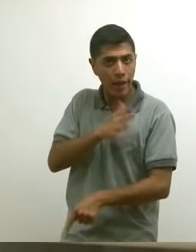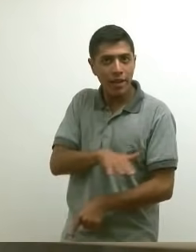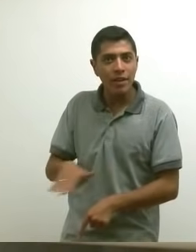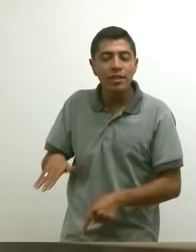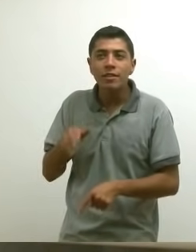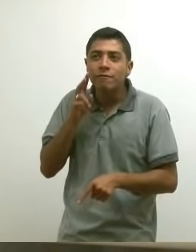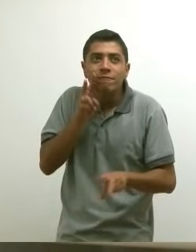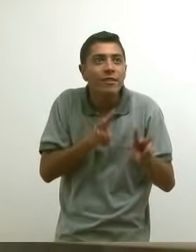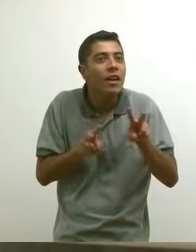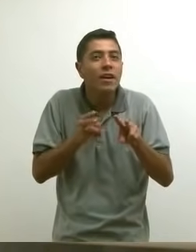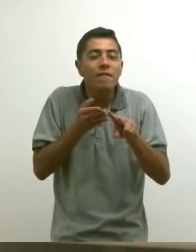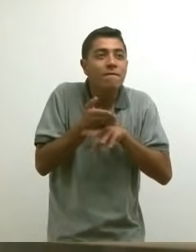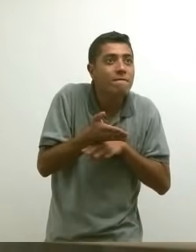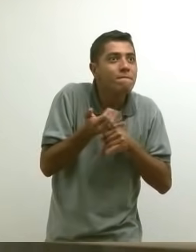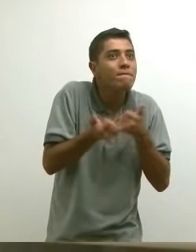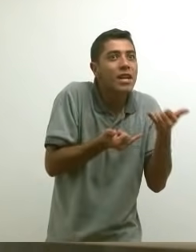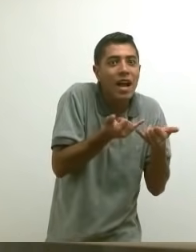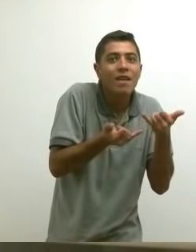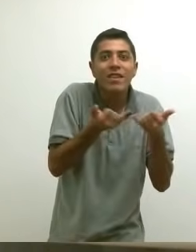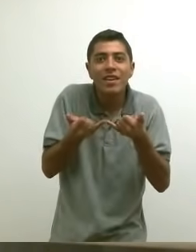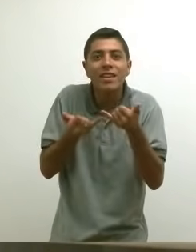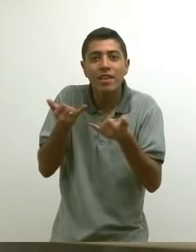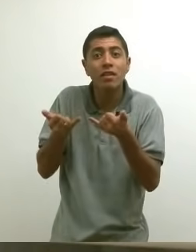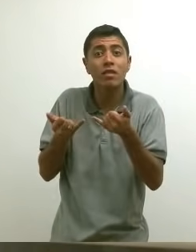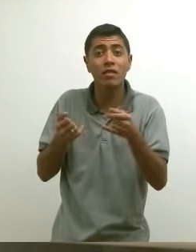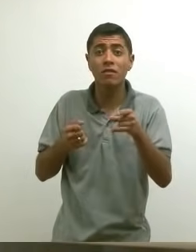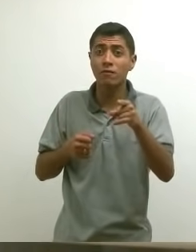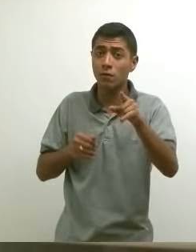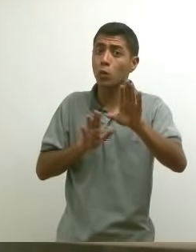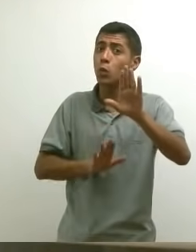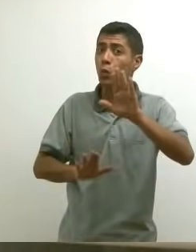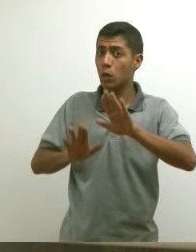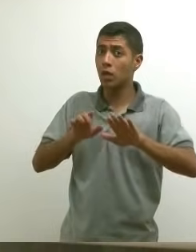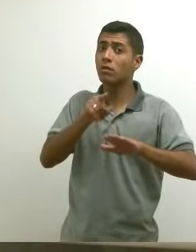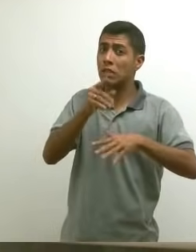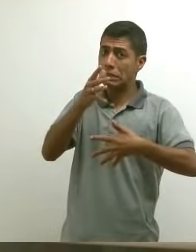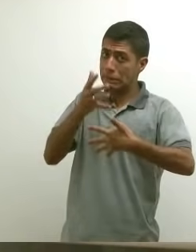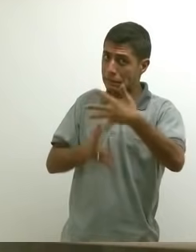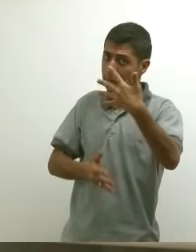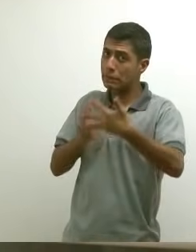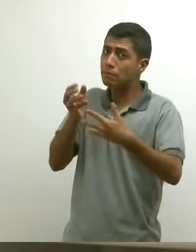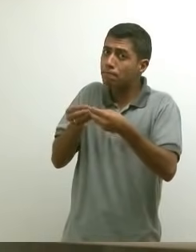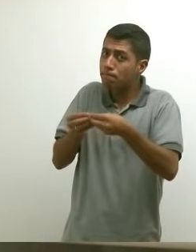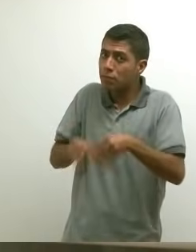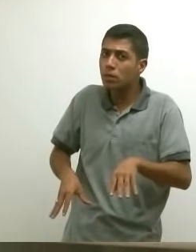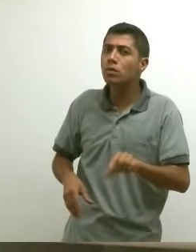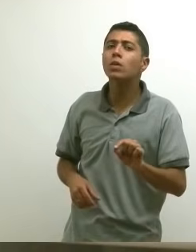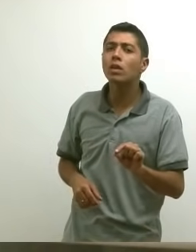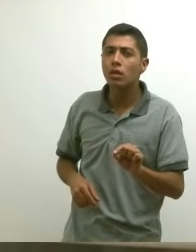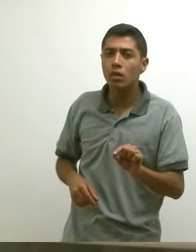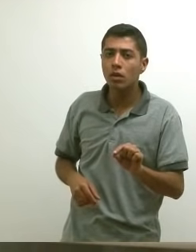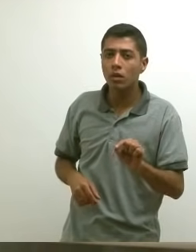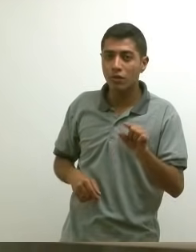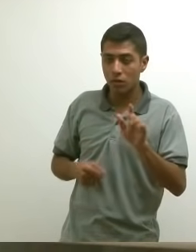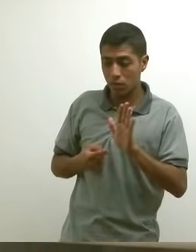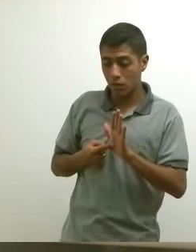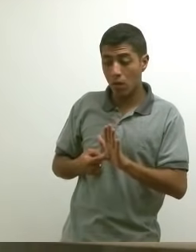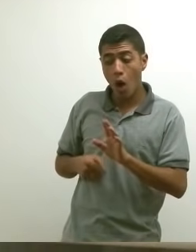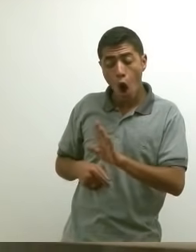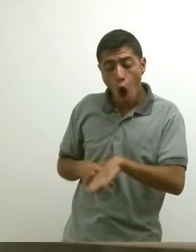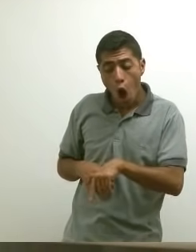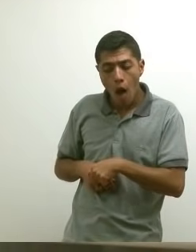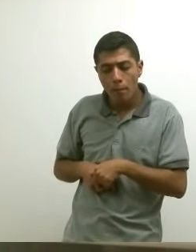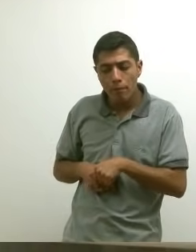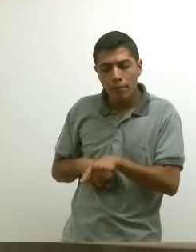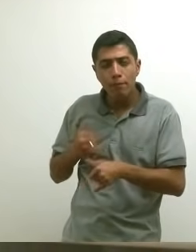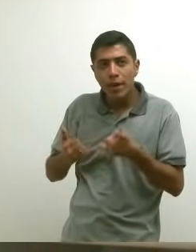brincadeira é quando você conceitua que aquilo era que ela tá brincando é uma forma um triângulo é um quadrado